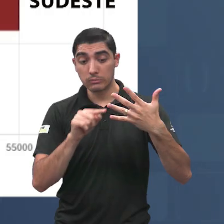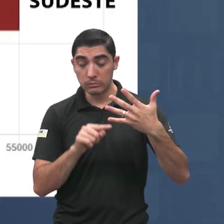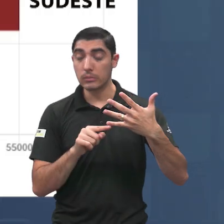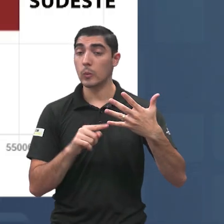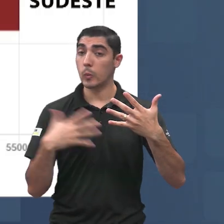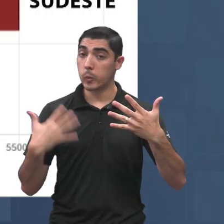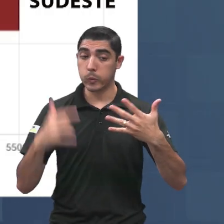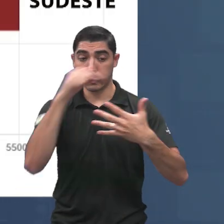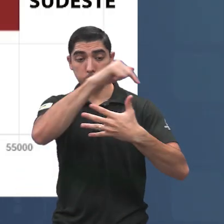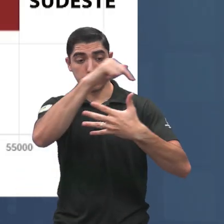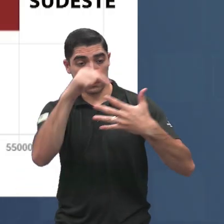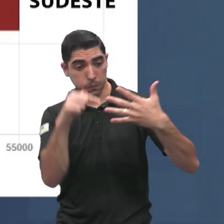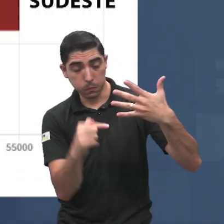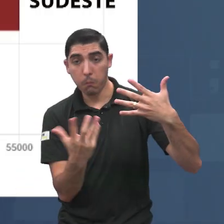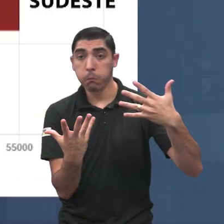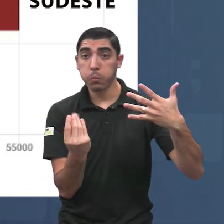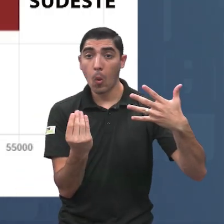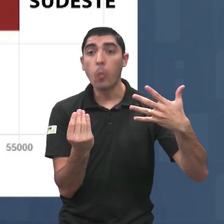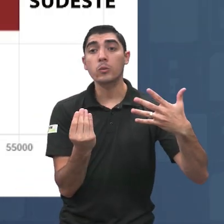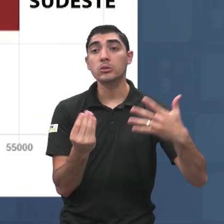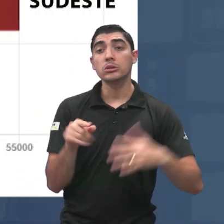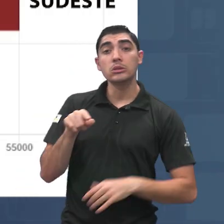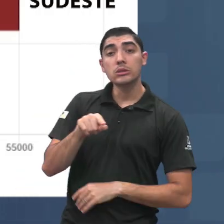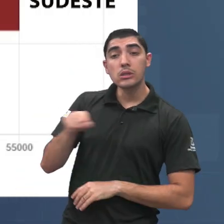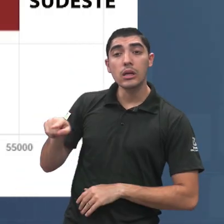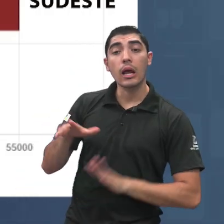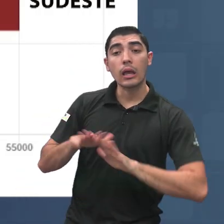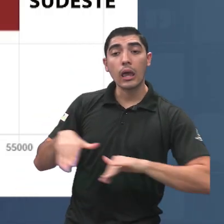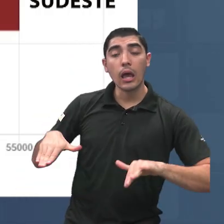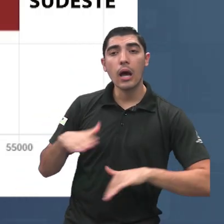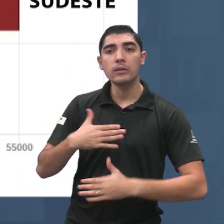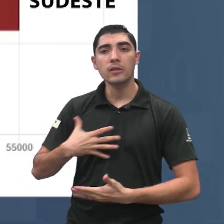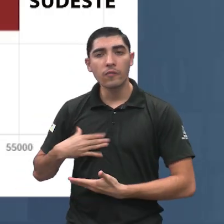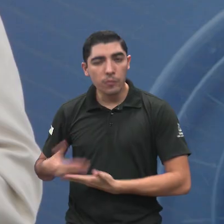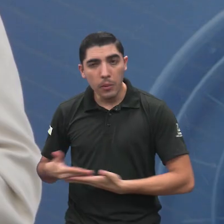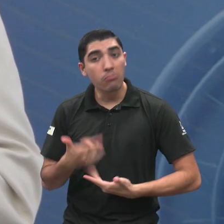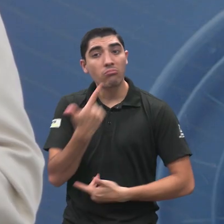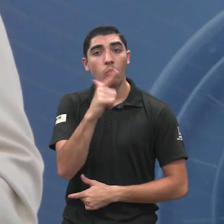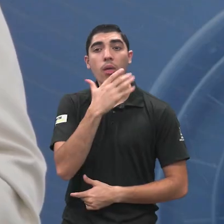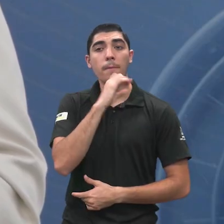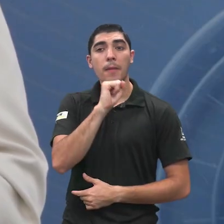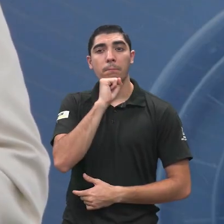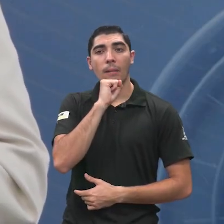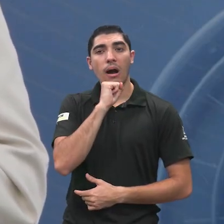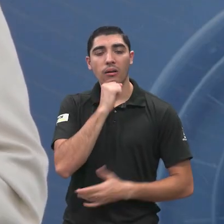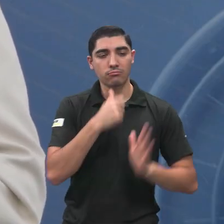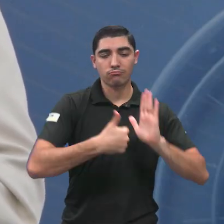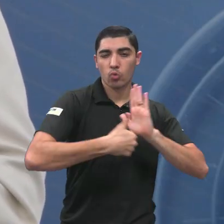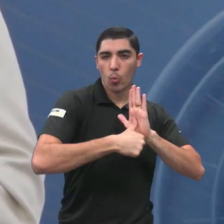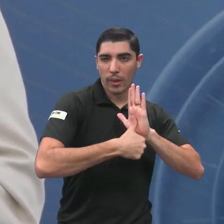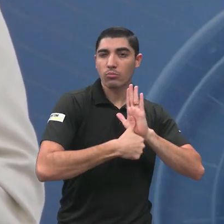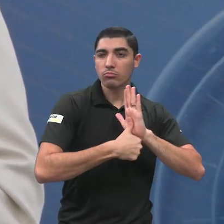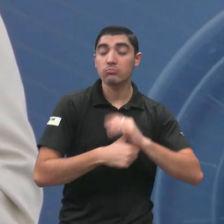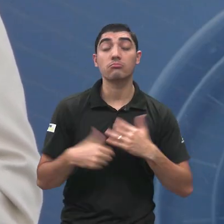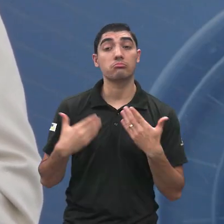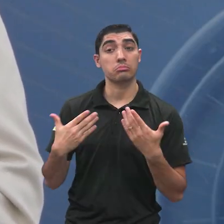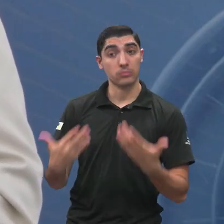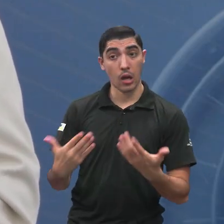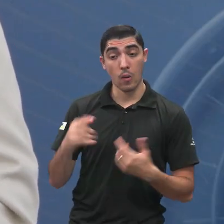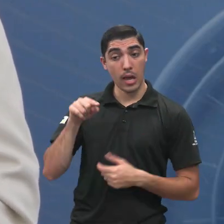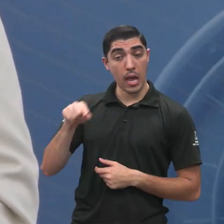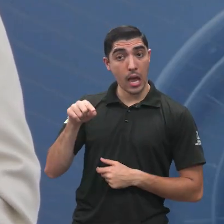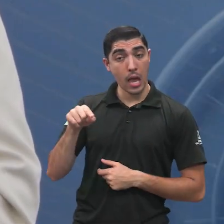que preocupam quando pensamos no impacto social. Esses números mostram que a